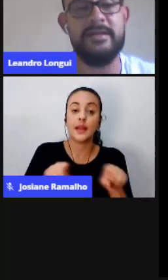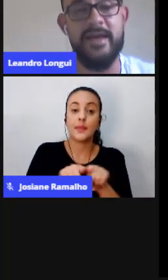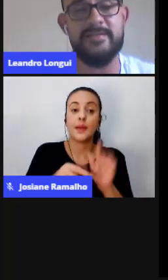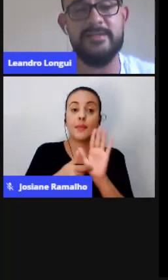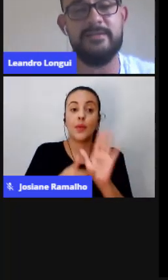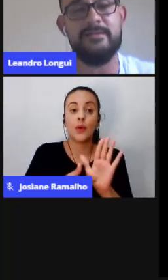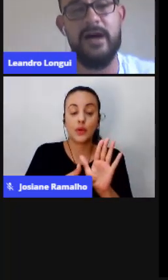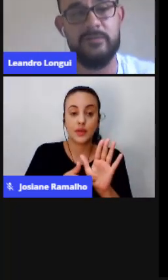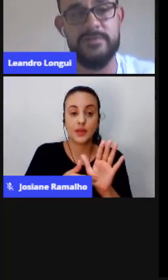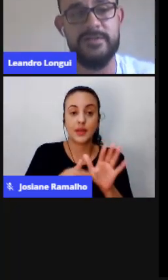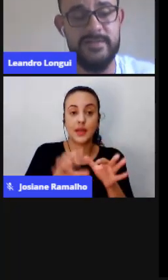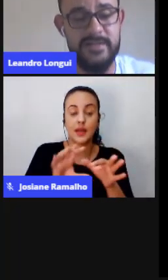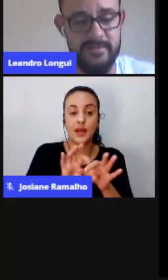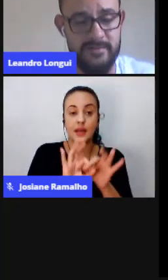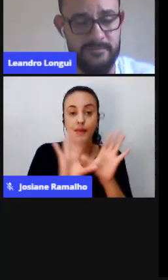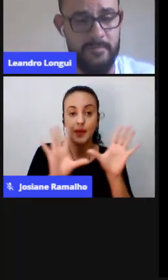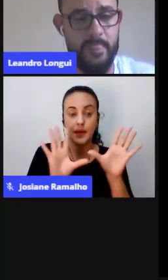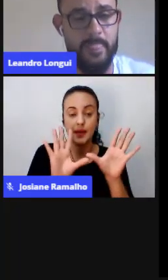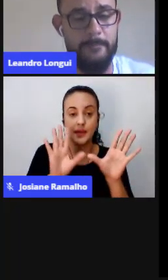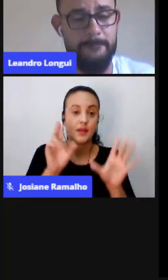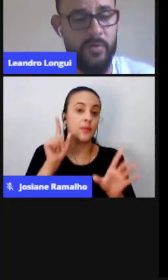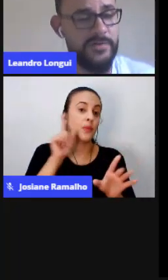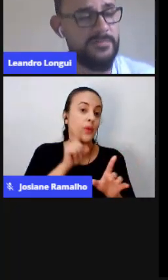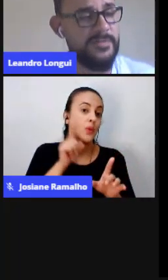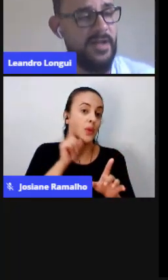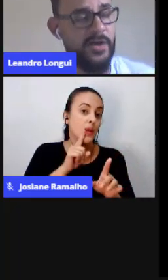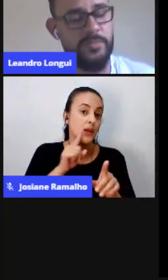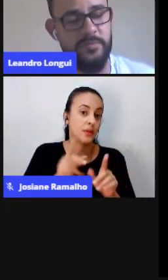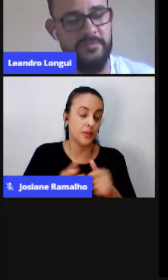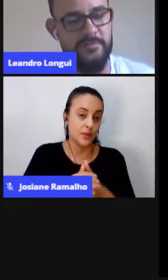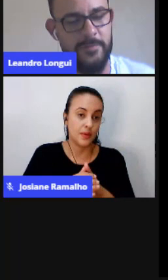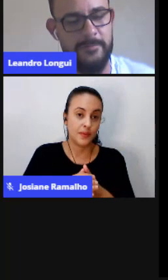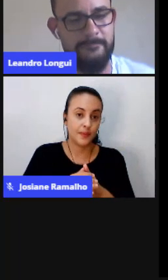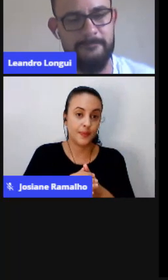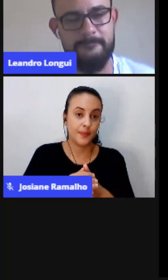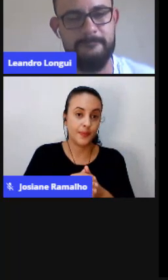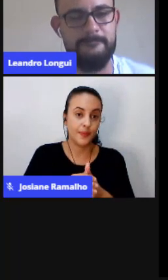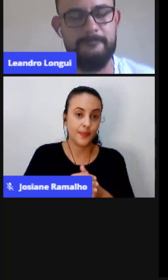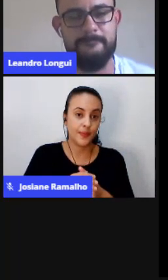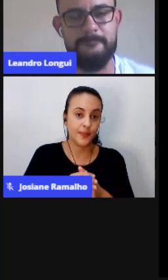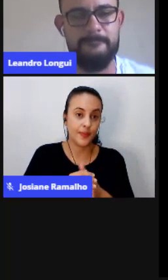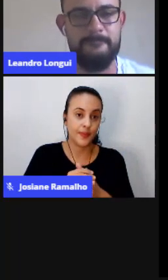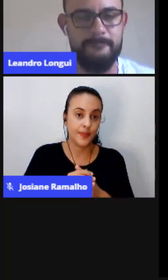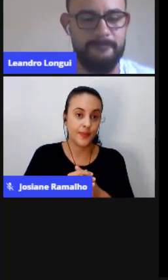uma experiência a não ser seguida. Próximo slide, por favor.